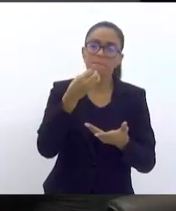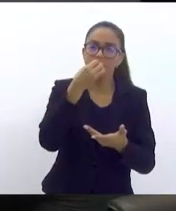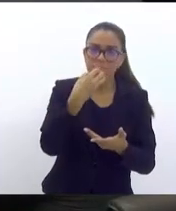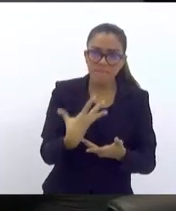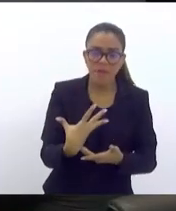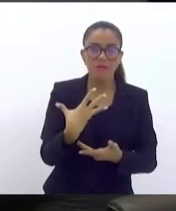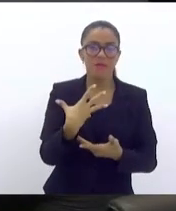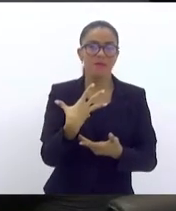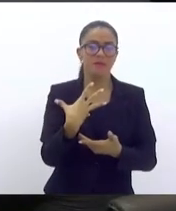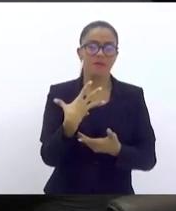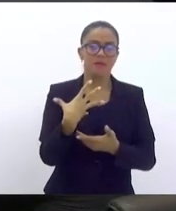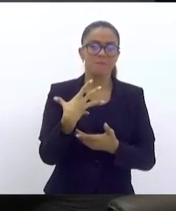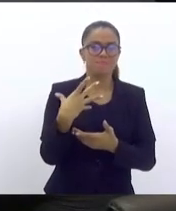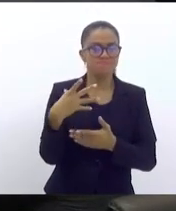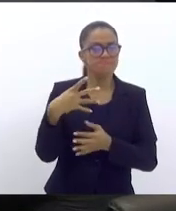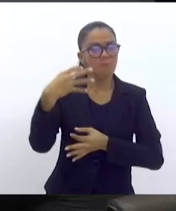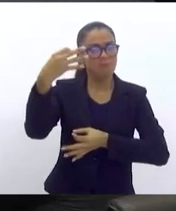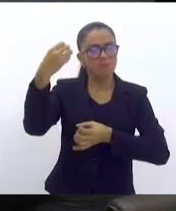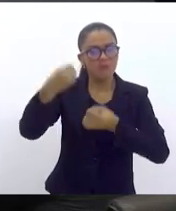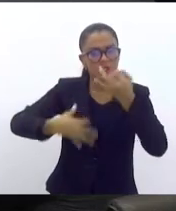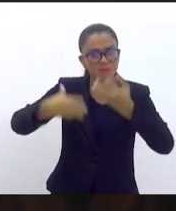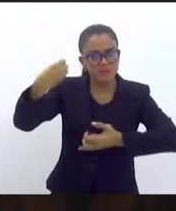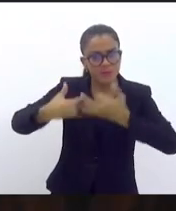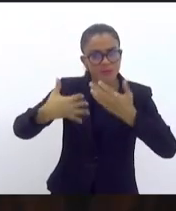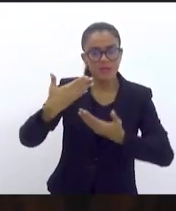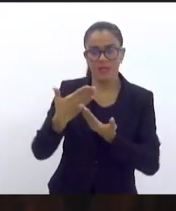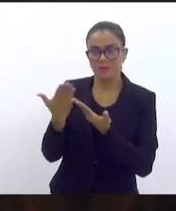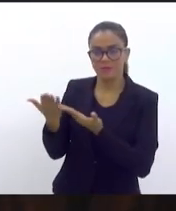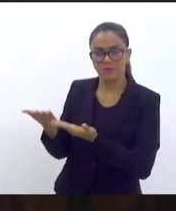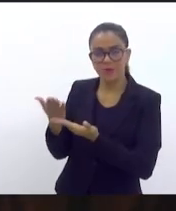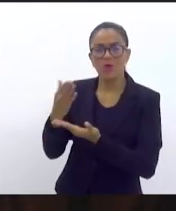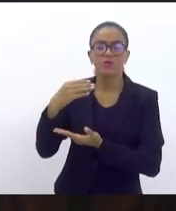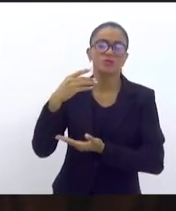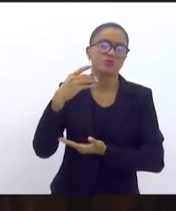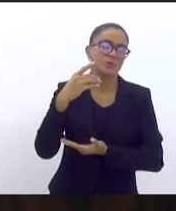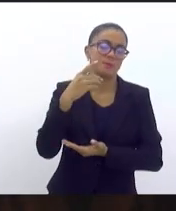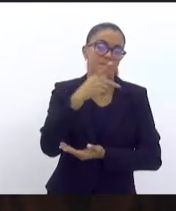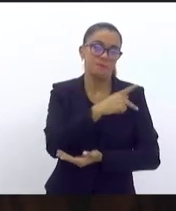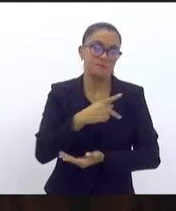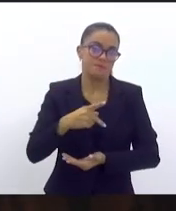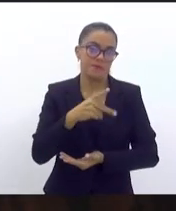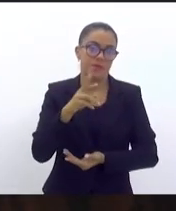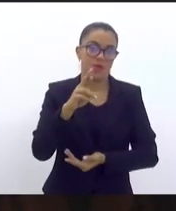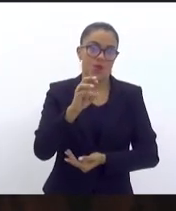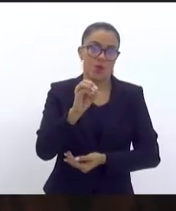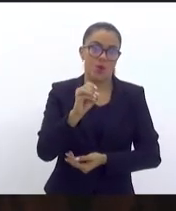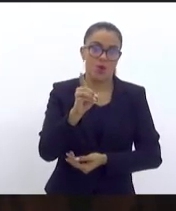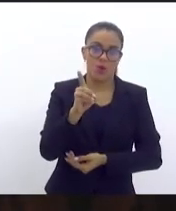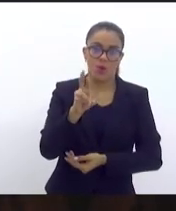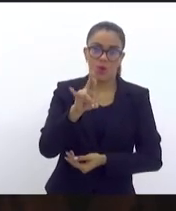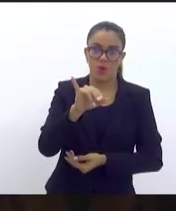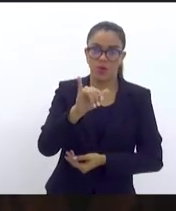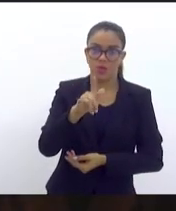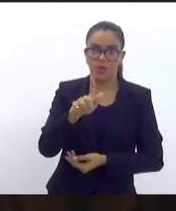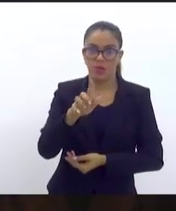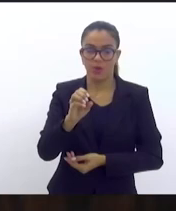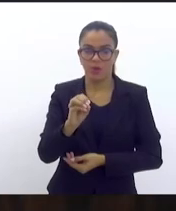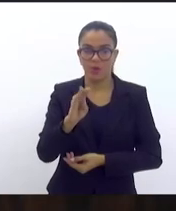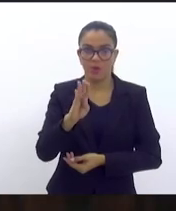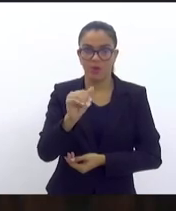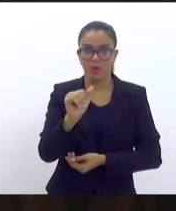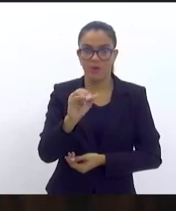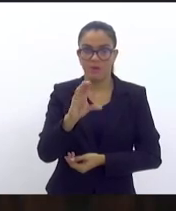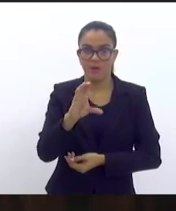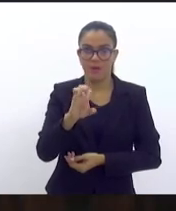feita do nosso Presidente Rodrigo Bacelar conduziu deputados não que os outros não